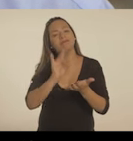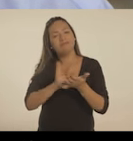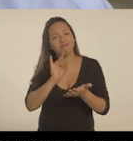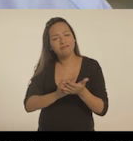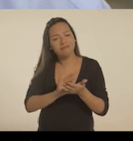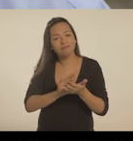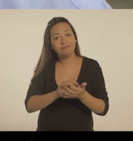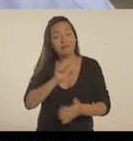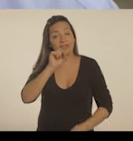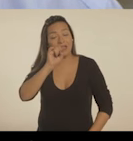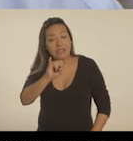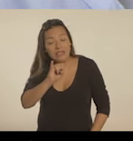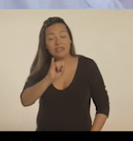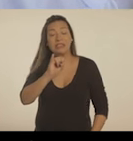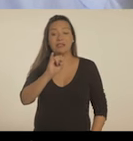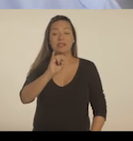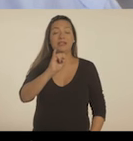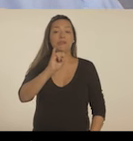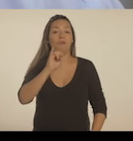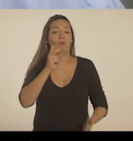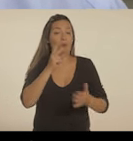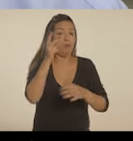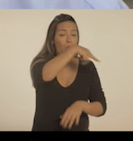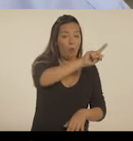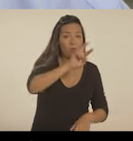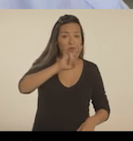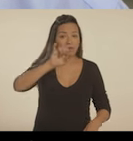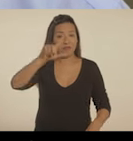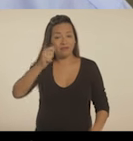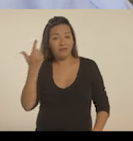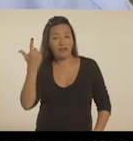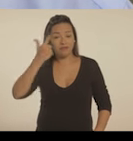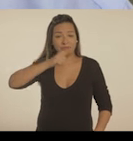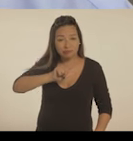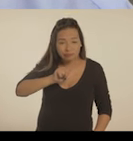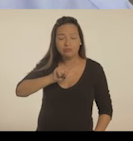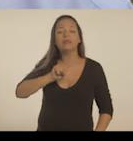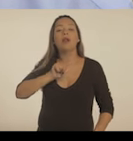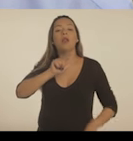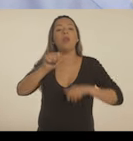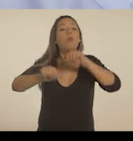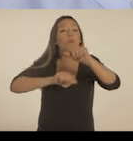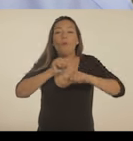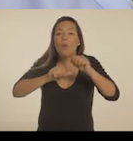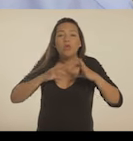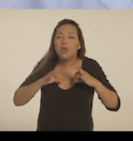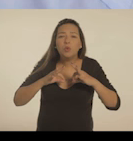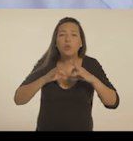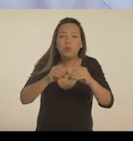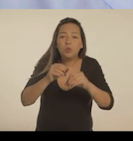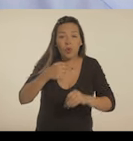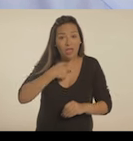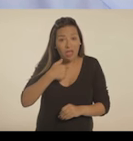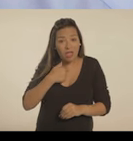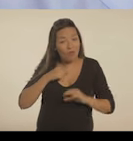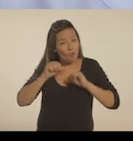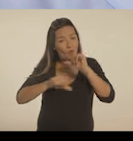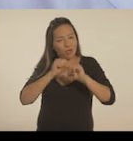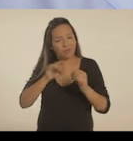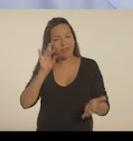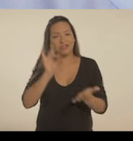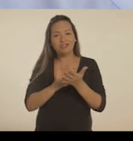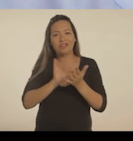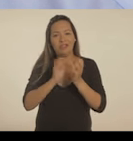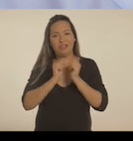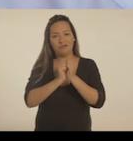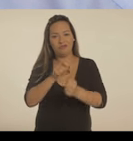Se meu adversário vencer, muda o prefeito. Mas o esquema continua o mesmo. Se você me der o seu voto de confiança, a gente muda a prefeitura e